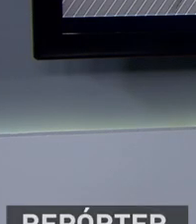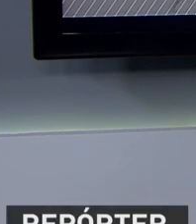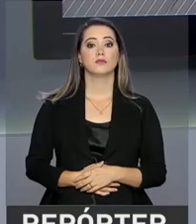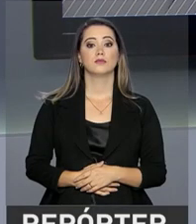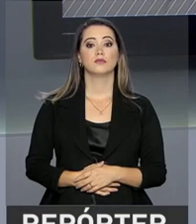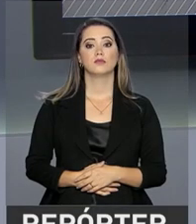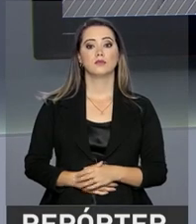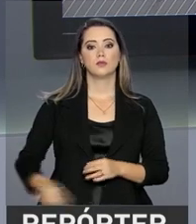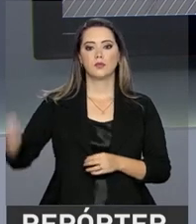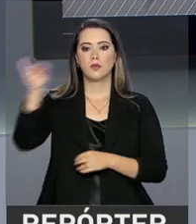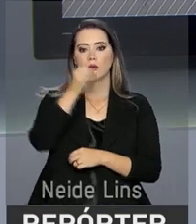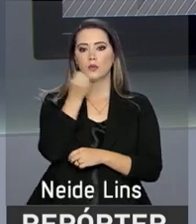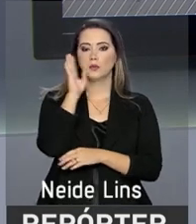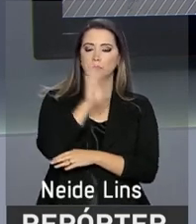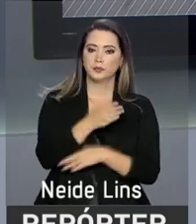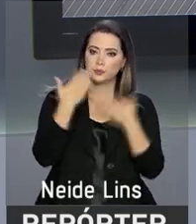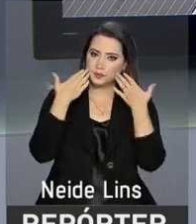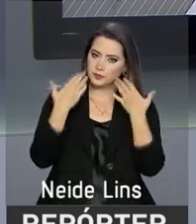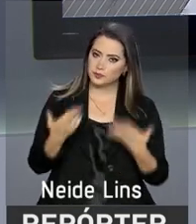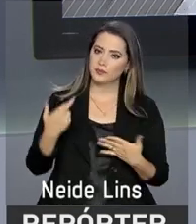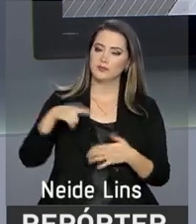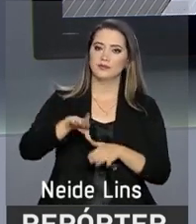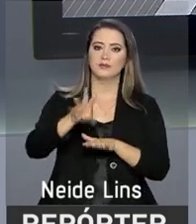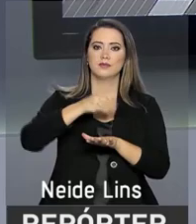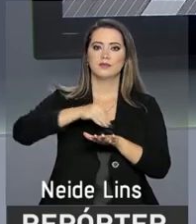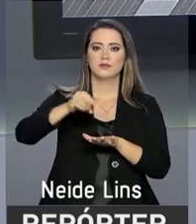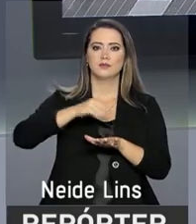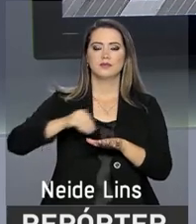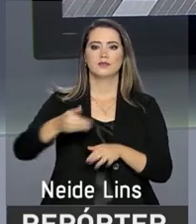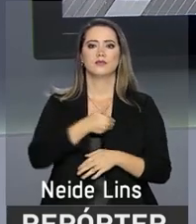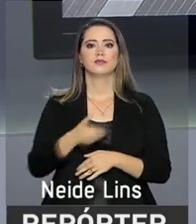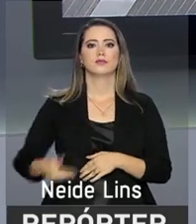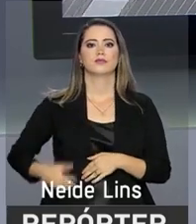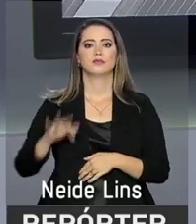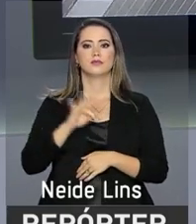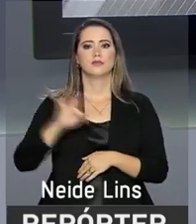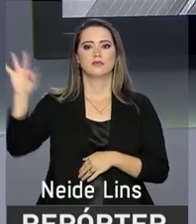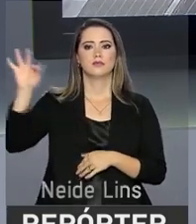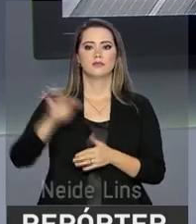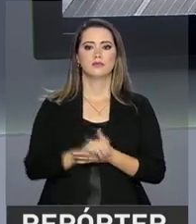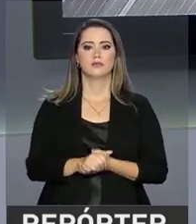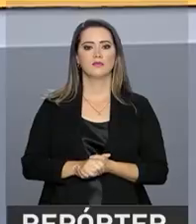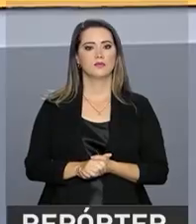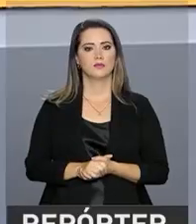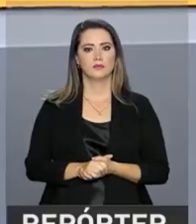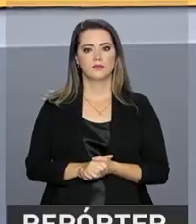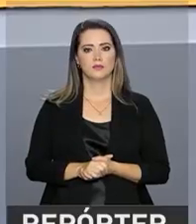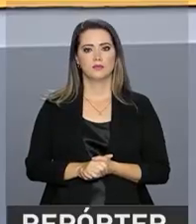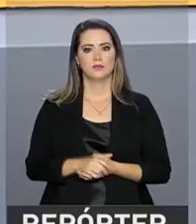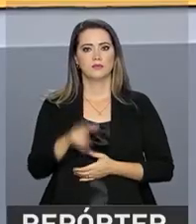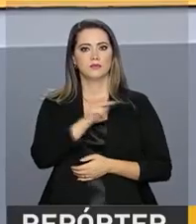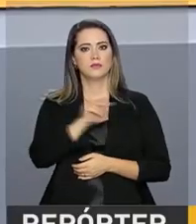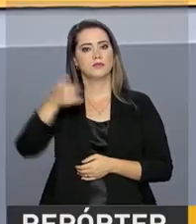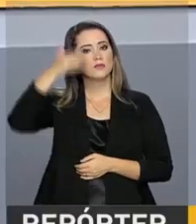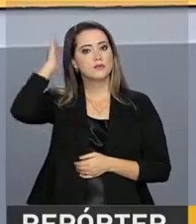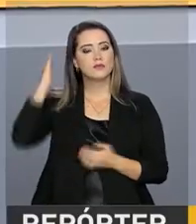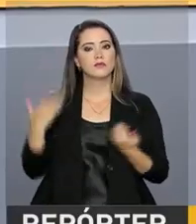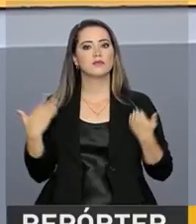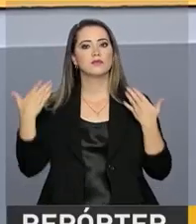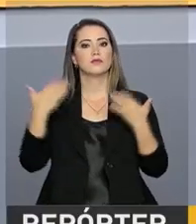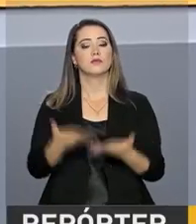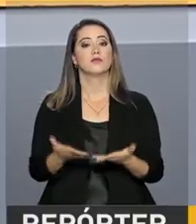olá boa tarde estamos de volta com o repórter nbr as notícias do governo federal o presidente michel temer